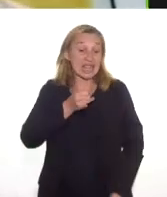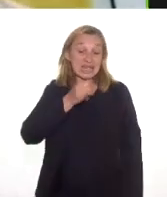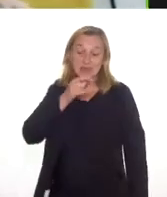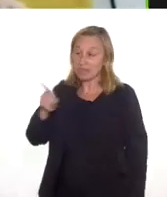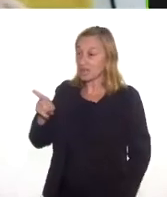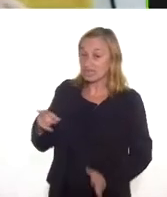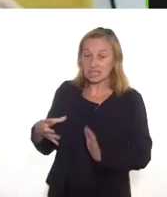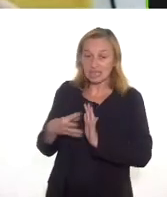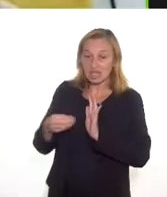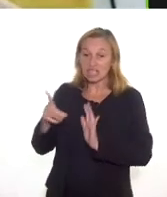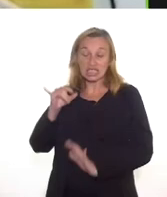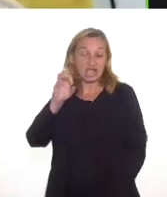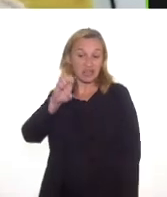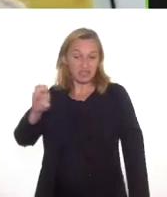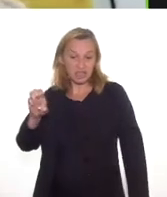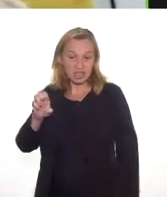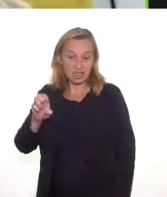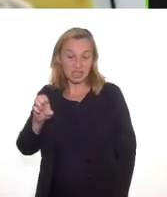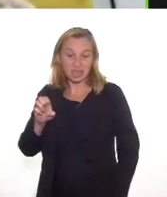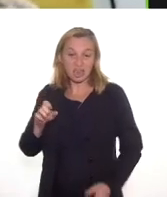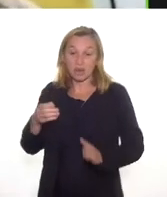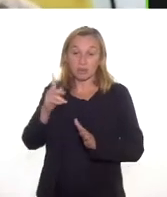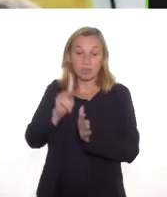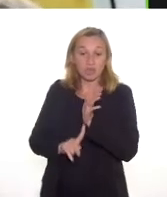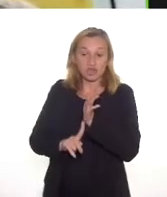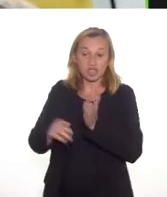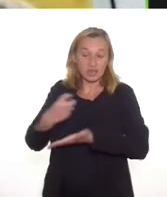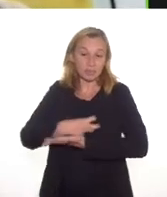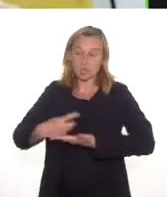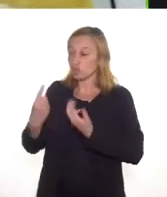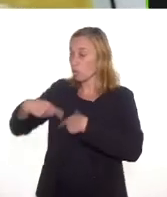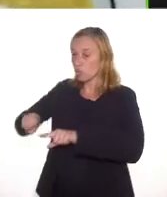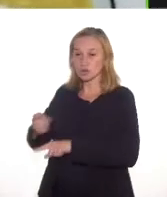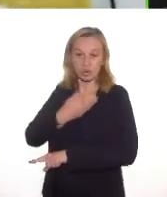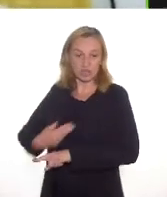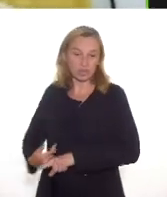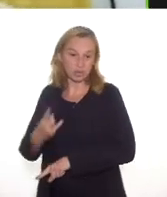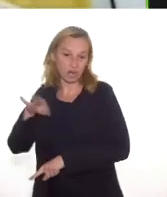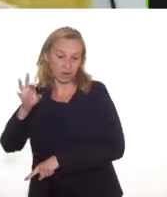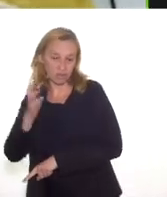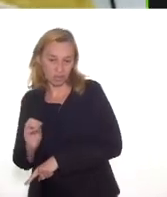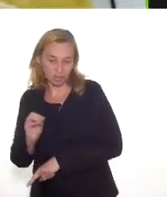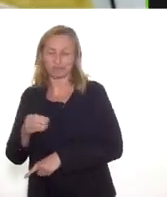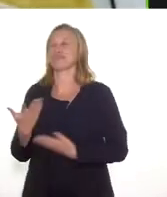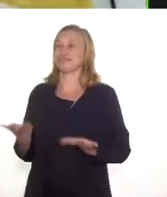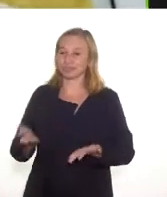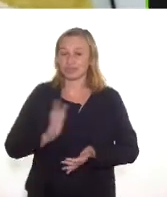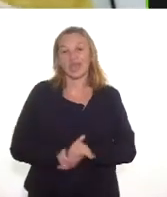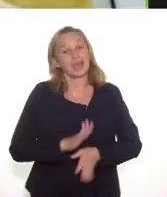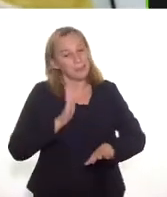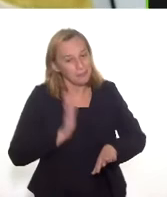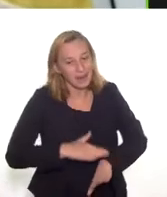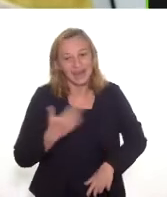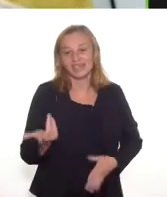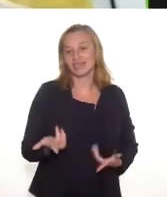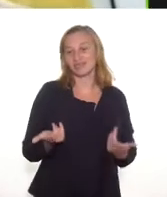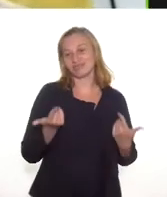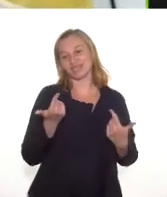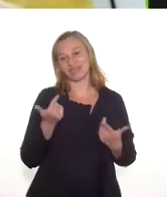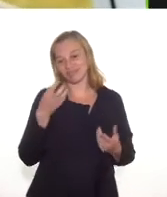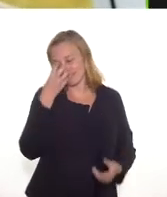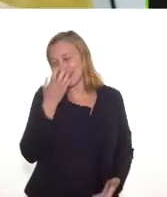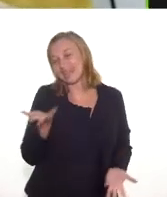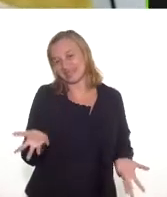vulgo David Miranda apresentando um projeto de impeachment contra o governador Cláudio Castro. Ou seja, é mais uma